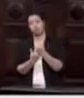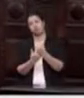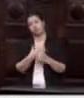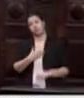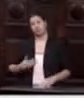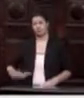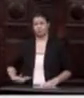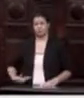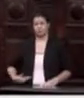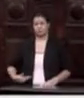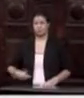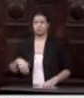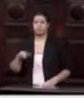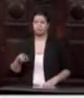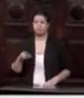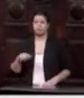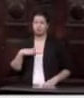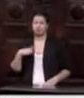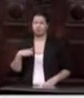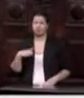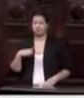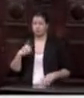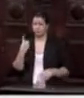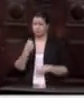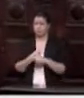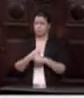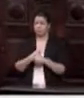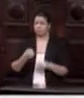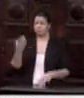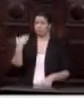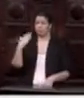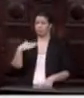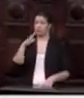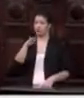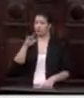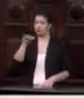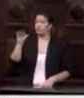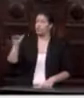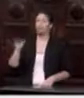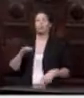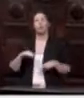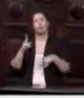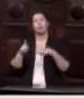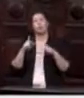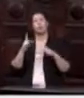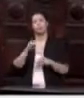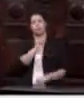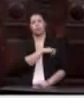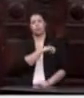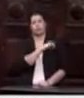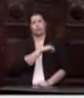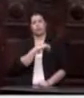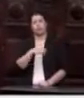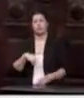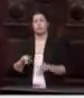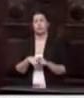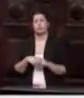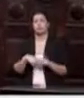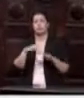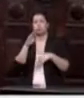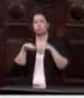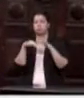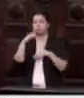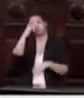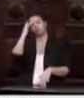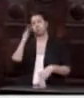há 1 ano atrás, não chamou o povo do Rio de Janeiro, não chamou os atores com importância do Rio de